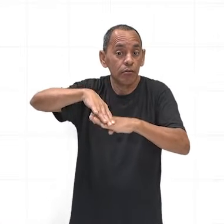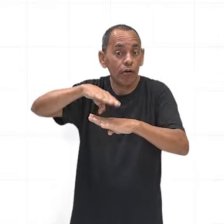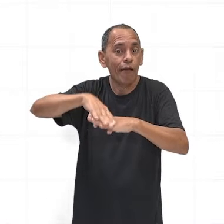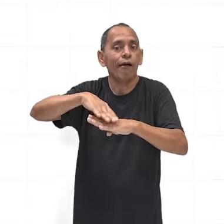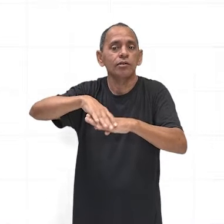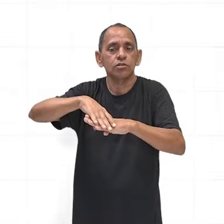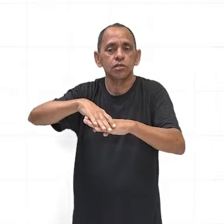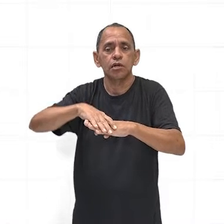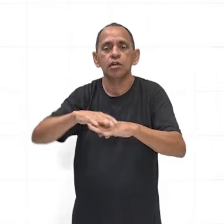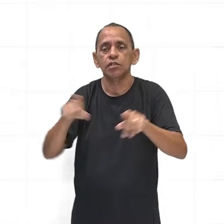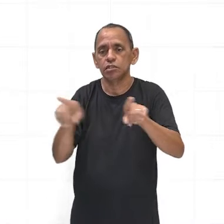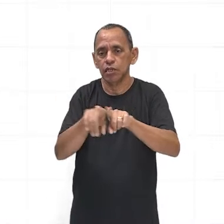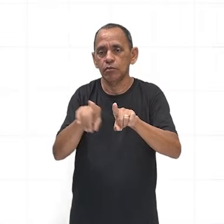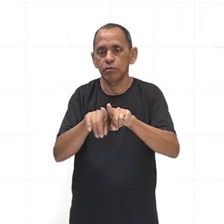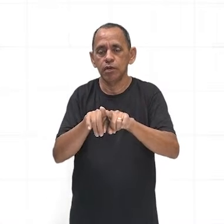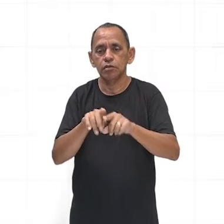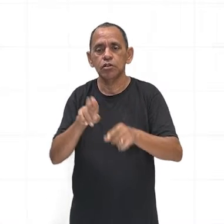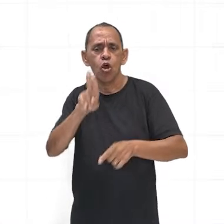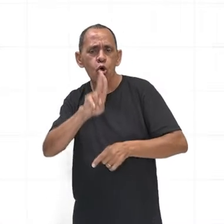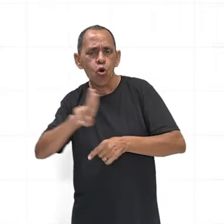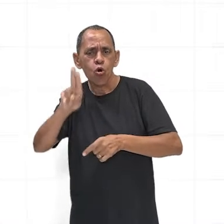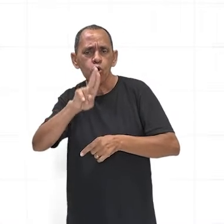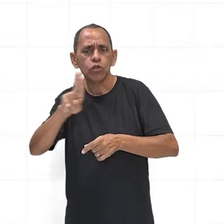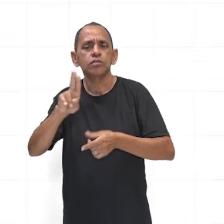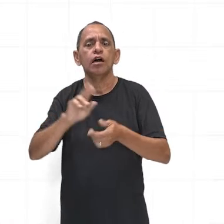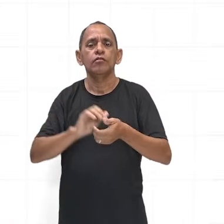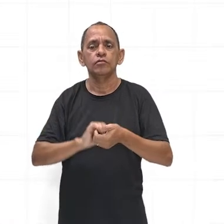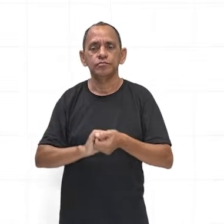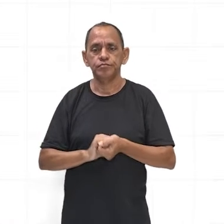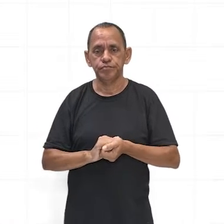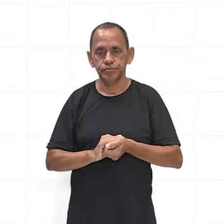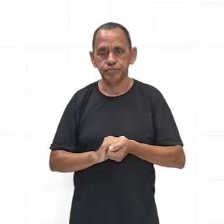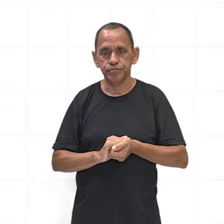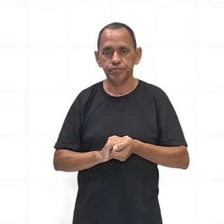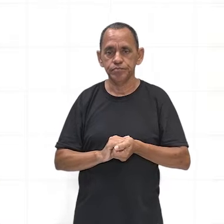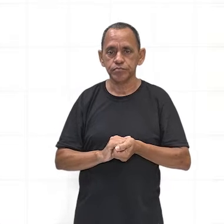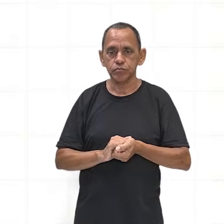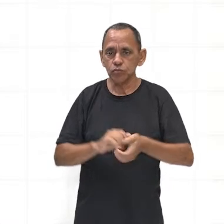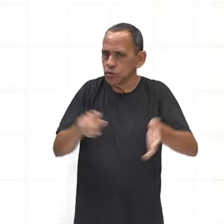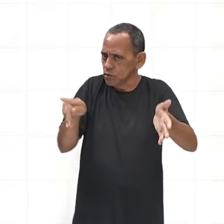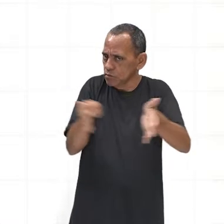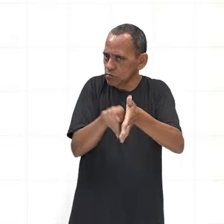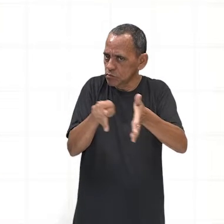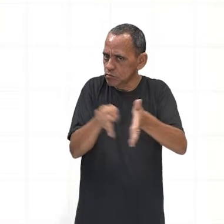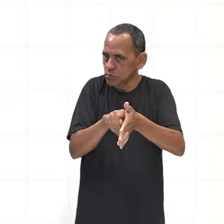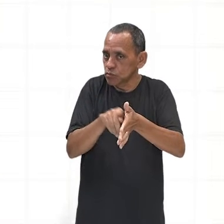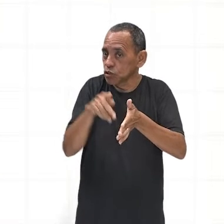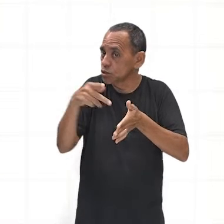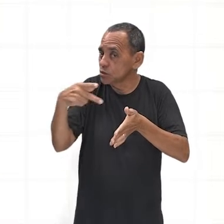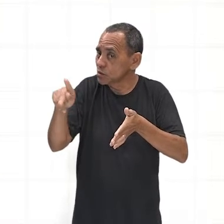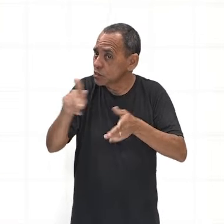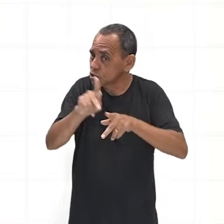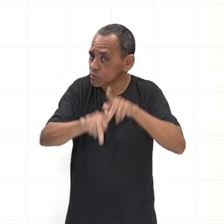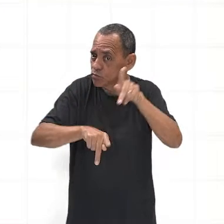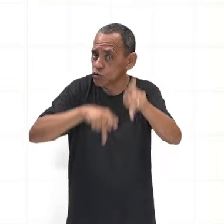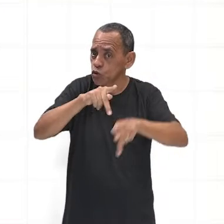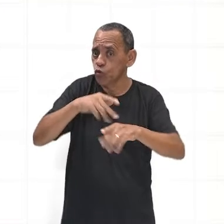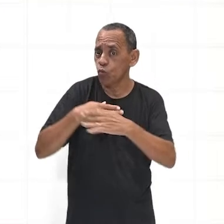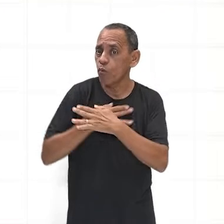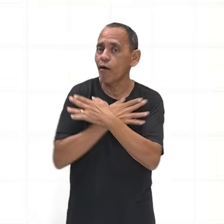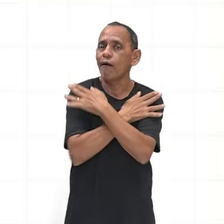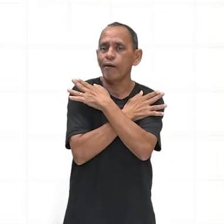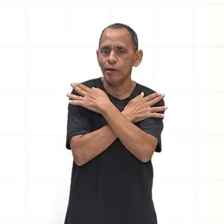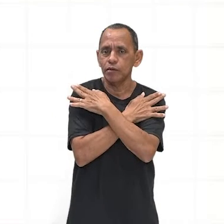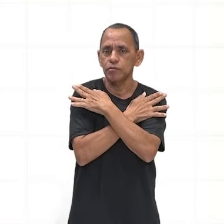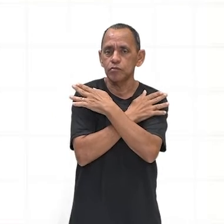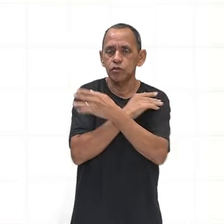maias eles eram muito bons em matemática. Isso mesmo, olha só, eles foram, turminha,